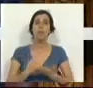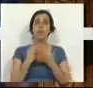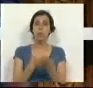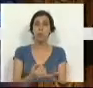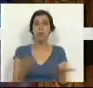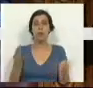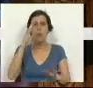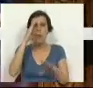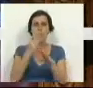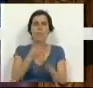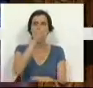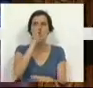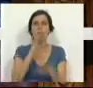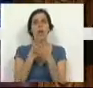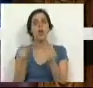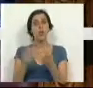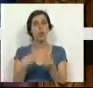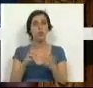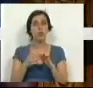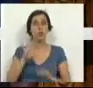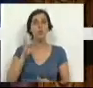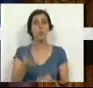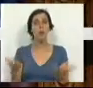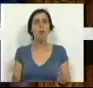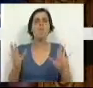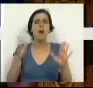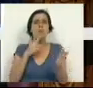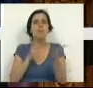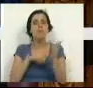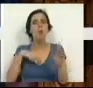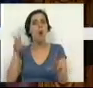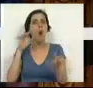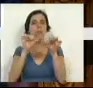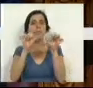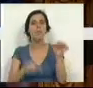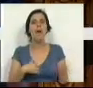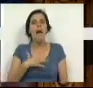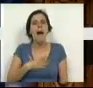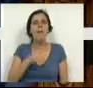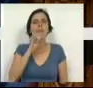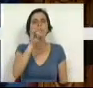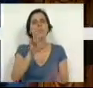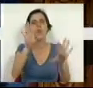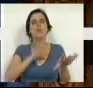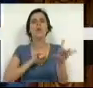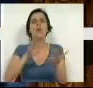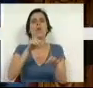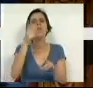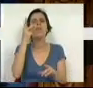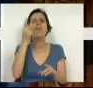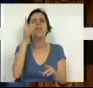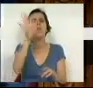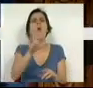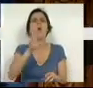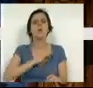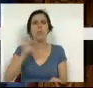suporta e do empenhamento do Governo na resolução dos problemas do país. Mas depois de o ouvir, apetecia mesmo perguntar ao Sr. Primeiro-Ministro em que país é que o Sr.